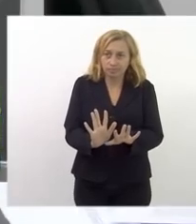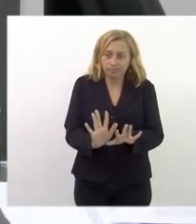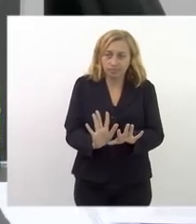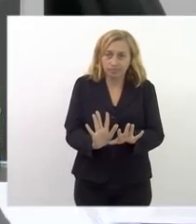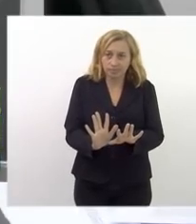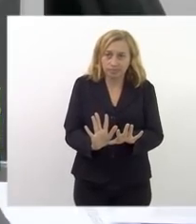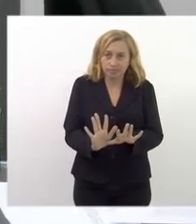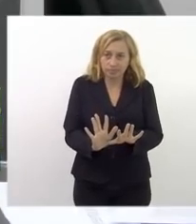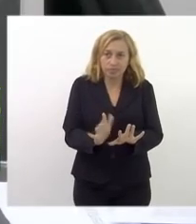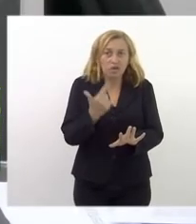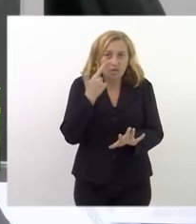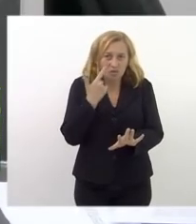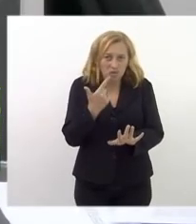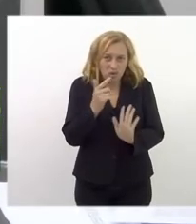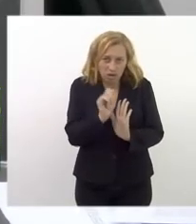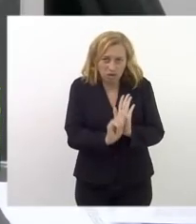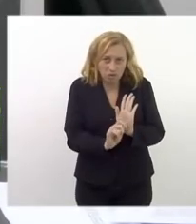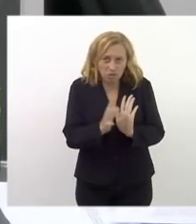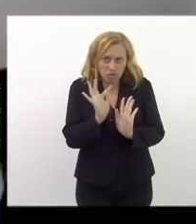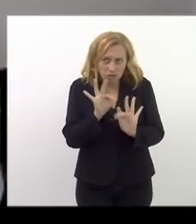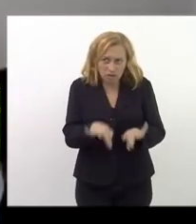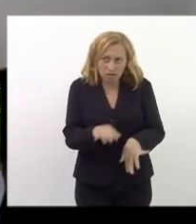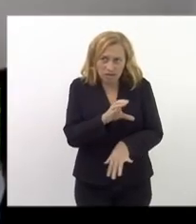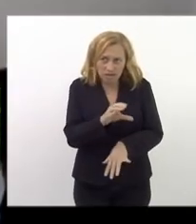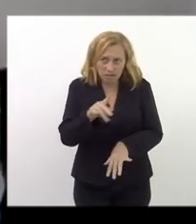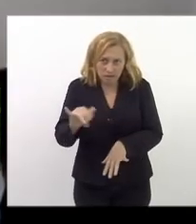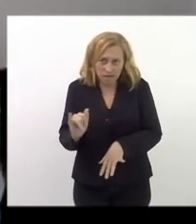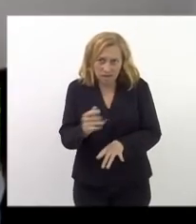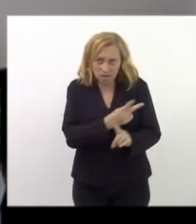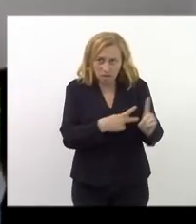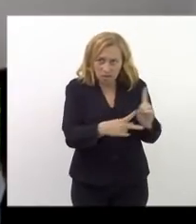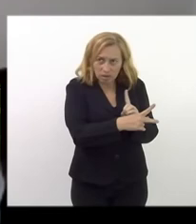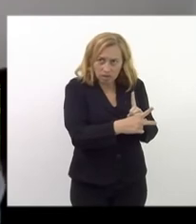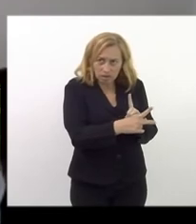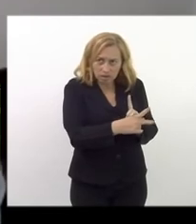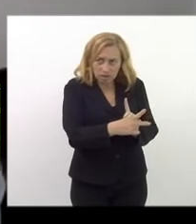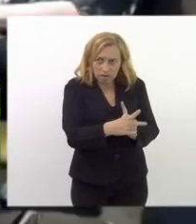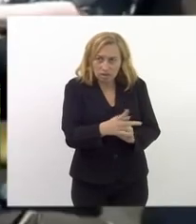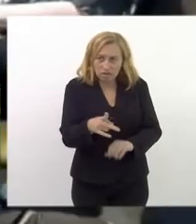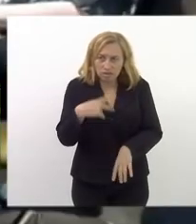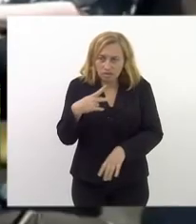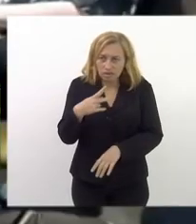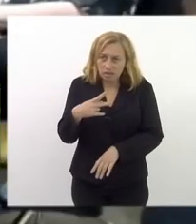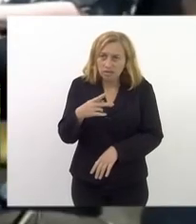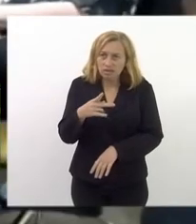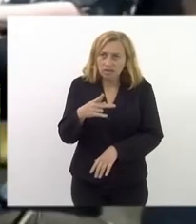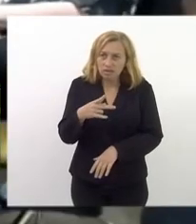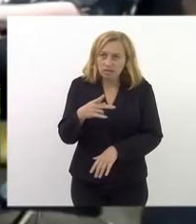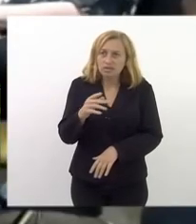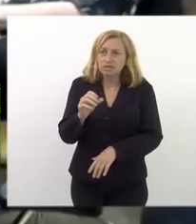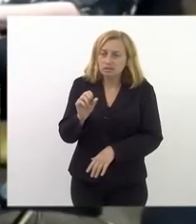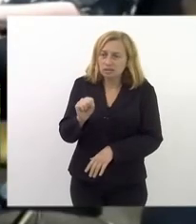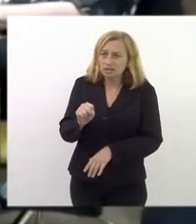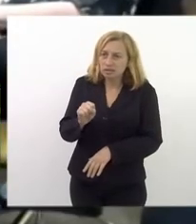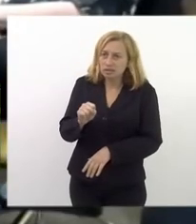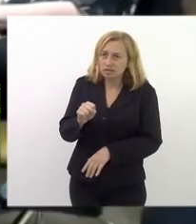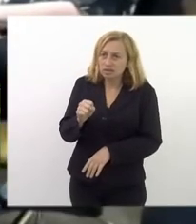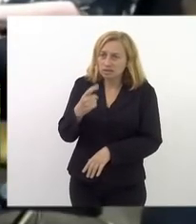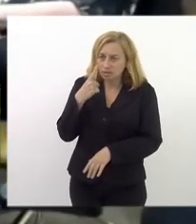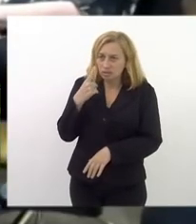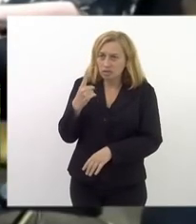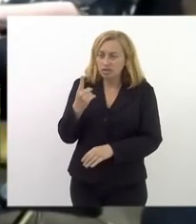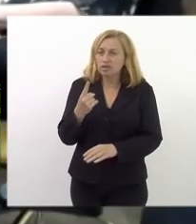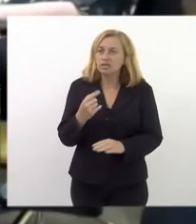Não sei se você chegou a ver o relatório final da CPI do Rio Previdência. A gente não conseguiu, eu recebi. Claramente, sobre ele isso. Está guardado para